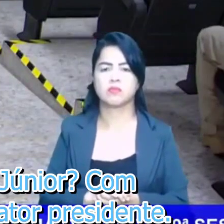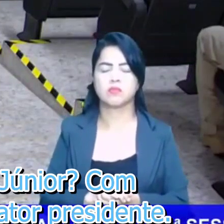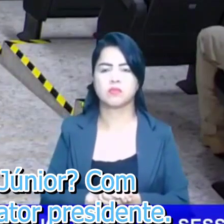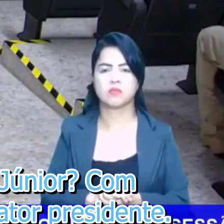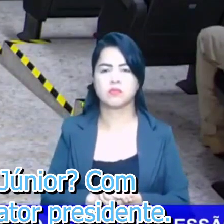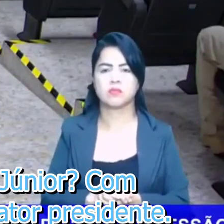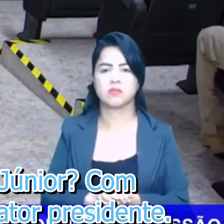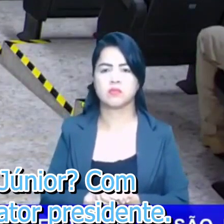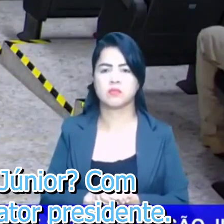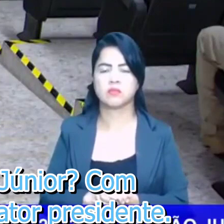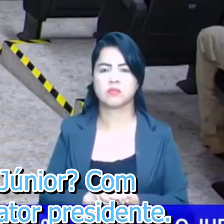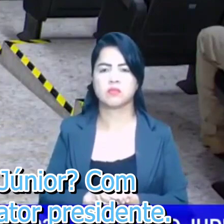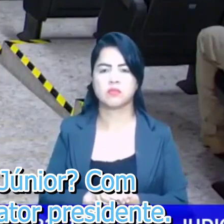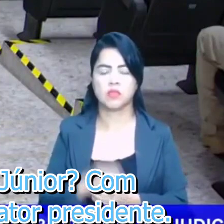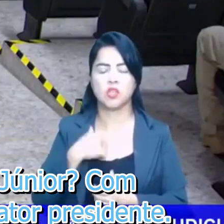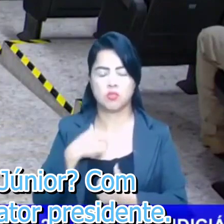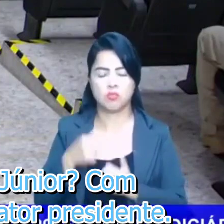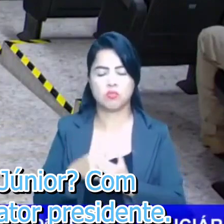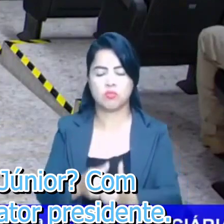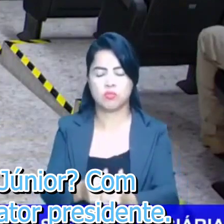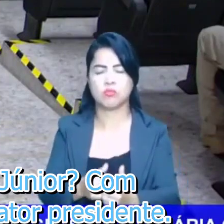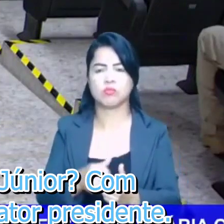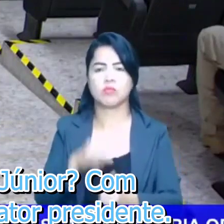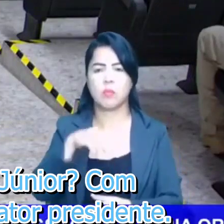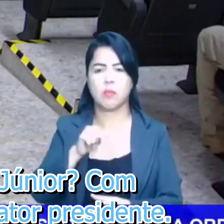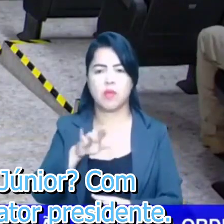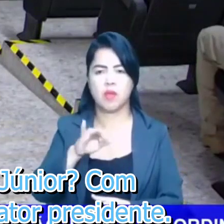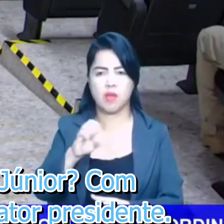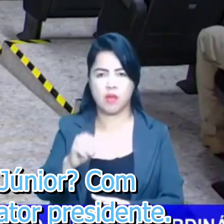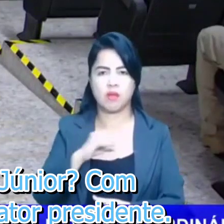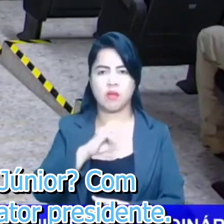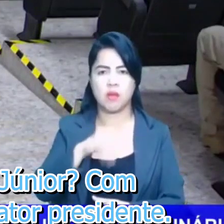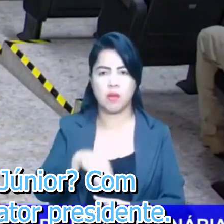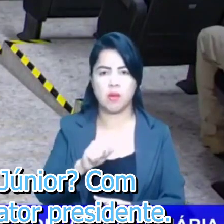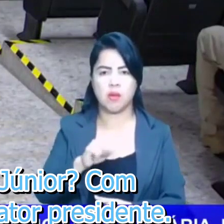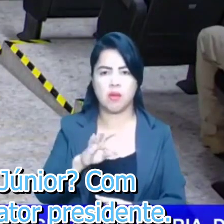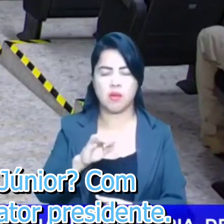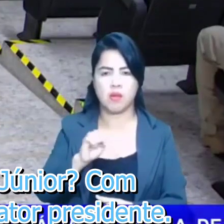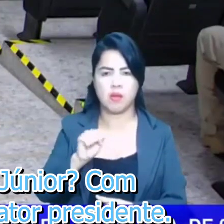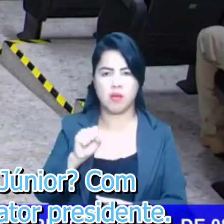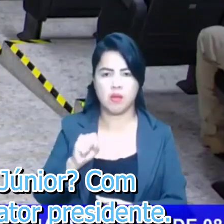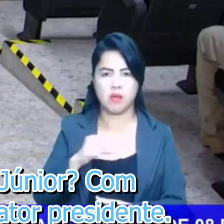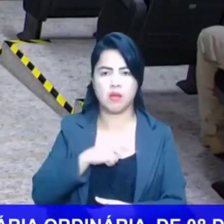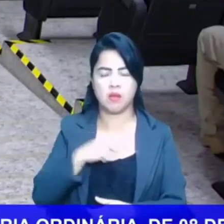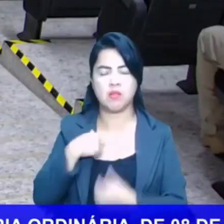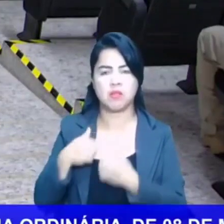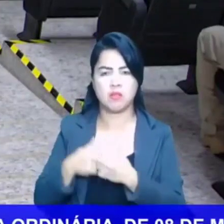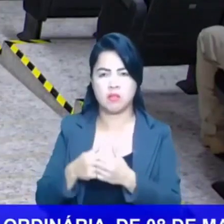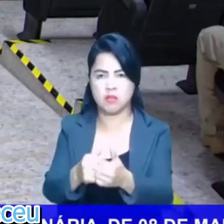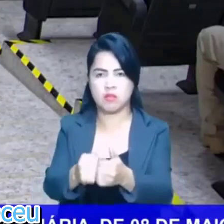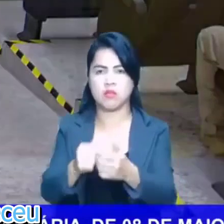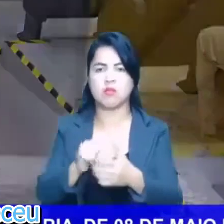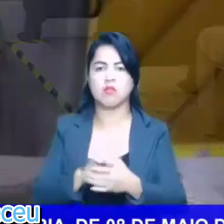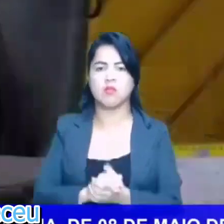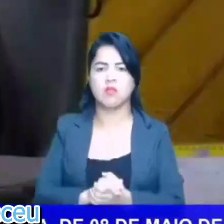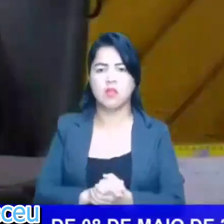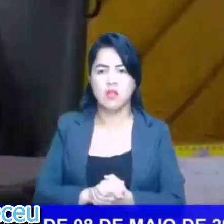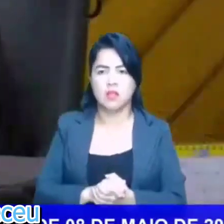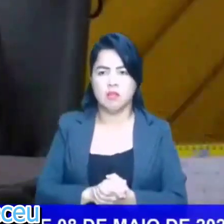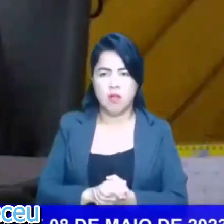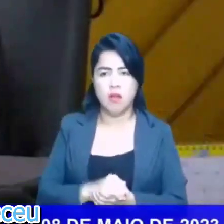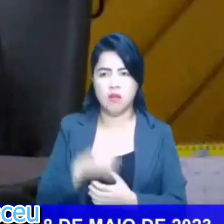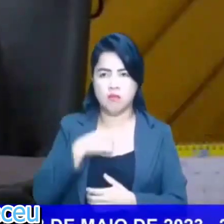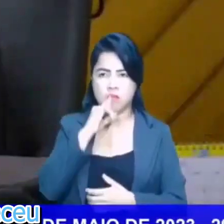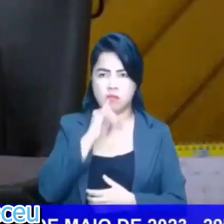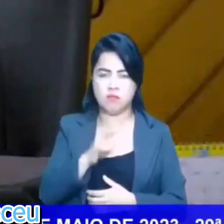Júnior. Com relator, presidente, integralmente. Juiz Matias Neto. Com relator, presidente. Eu também acompanho o relator e anuncio